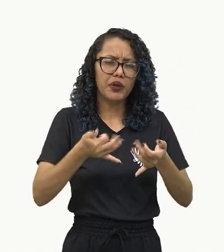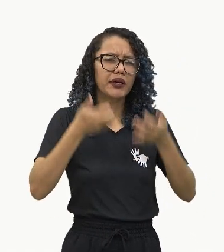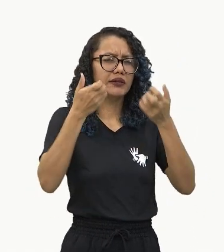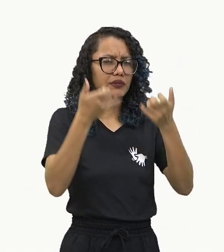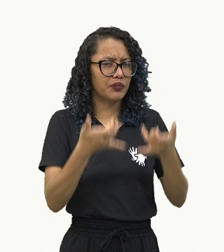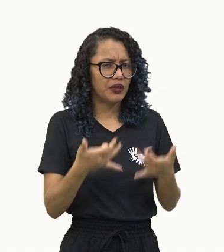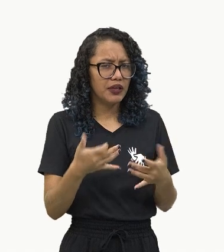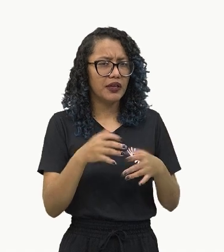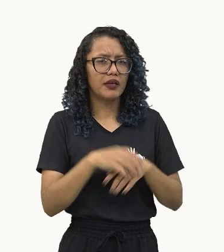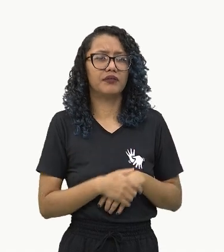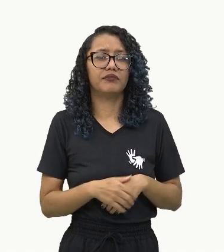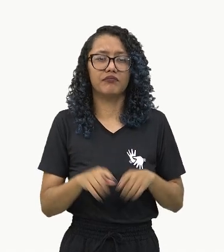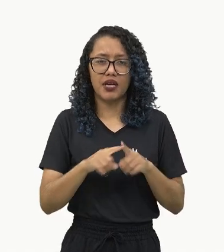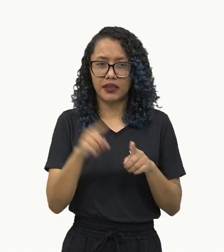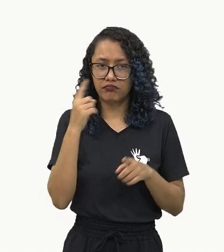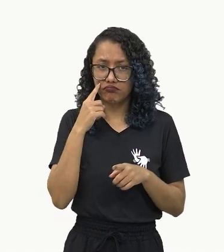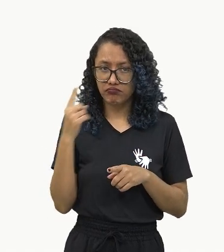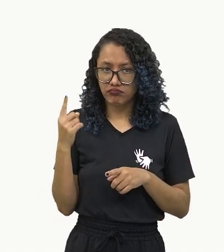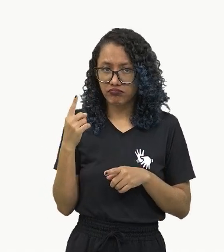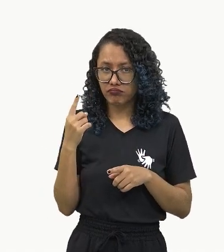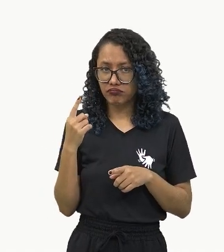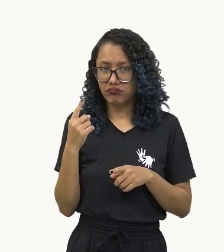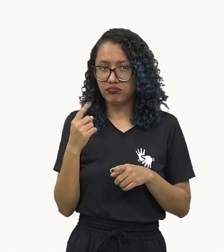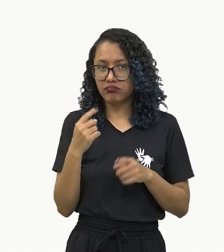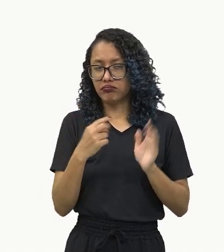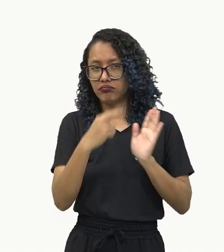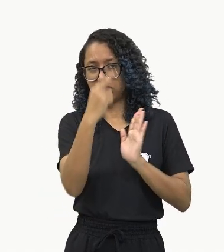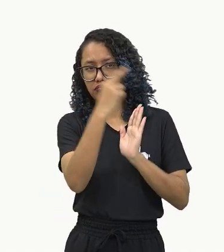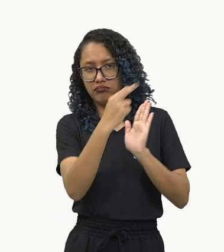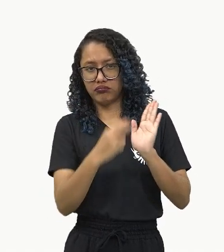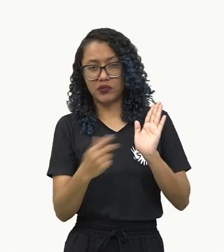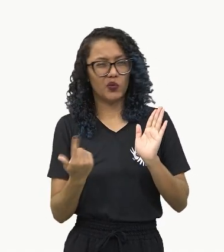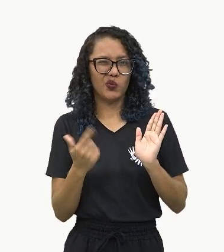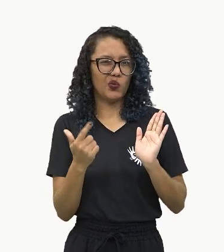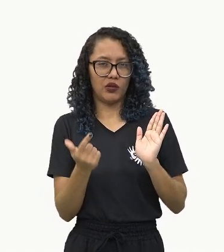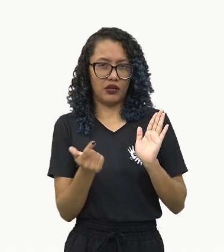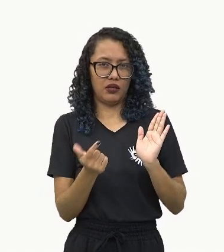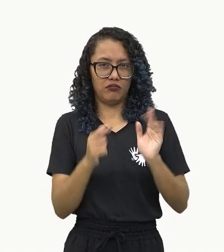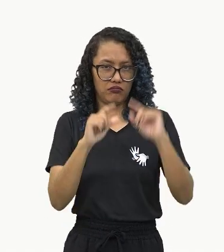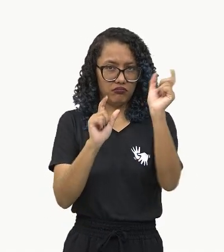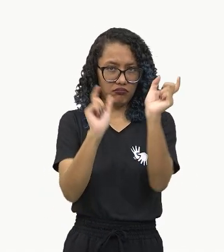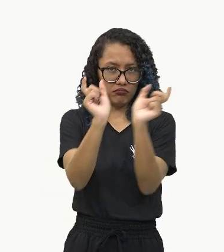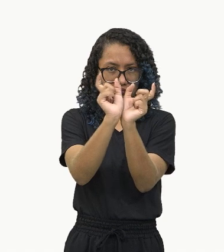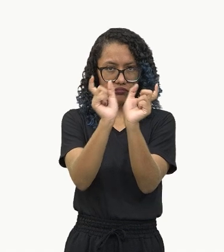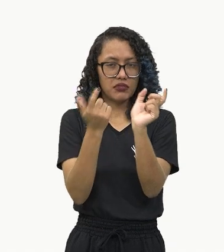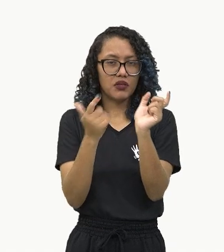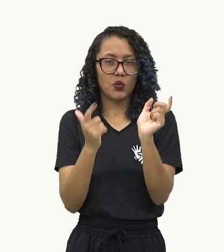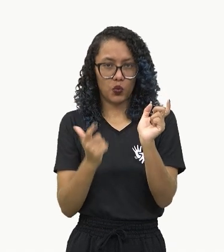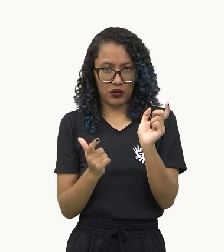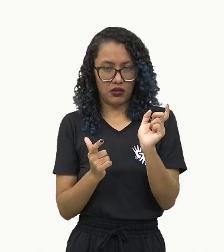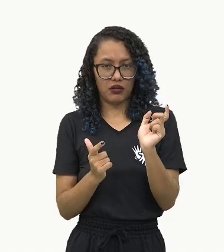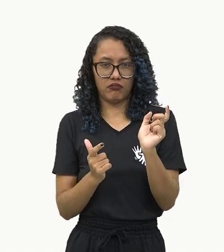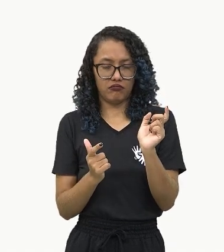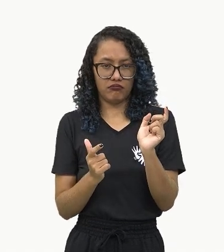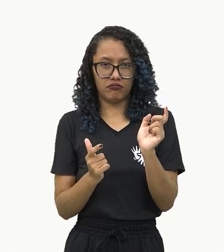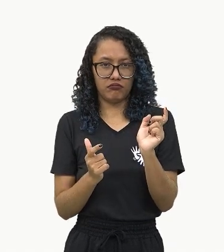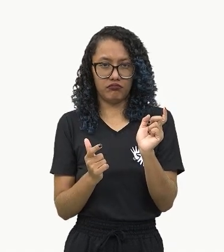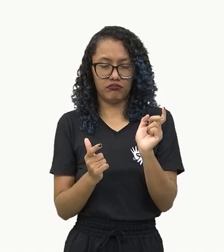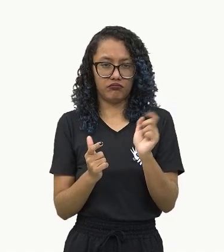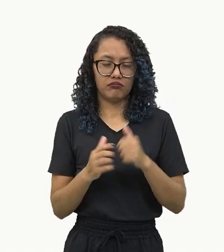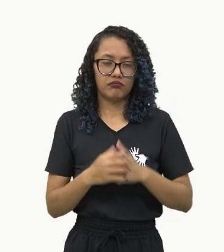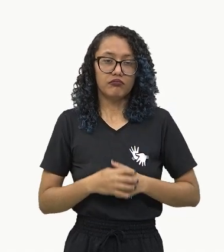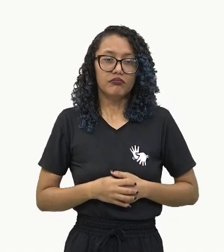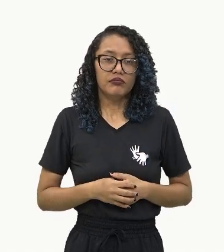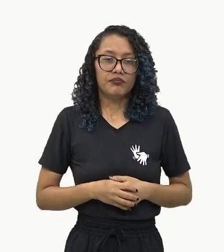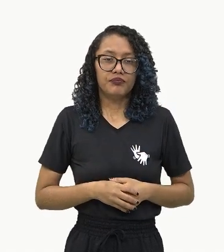aparece mais, nessa região aqui, olha, nesses diálogos aqui, nessas falas, não aparece mais nenhum verbo irregular no pretérito